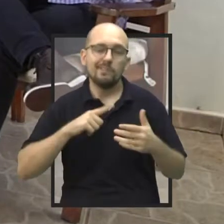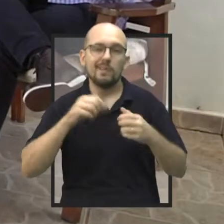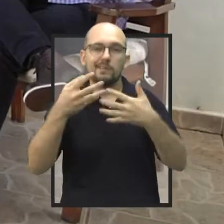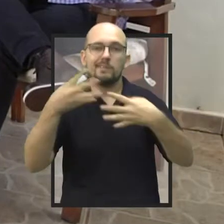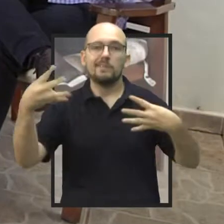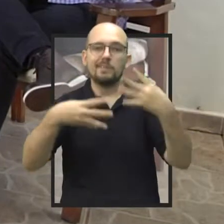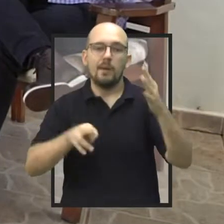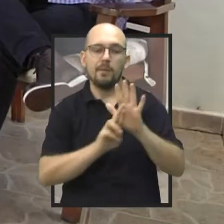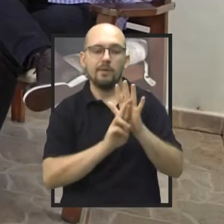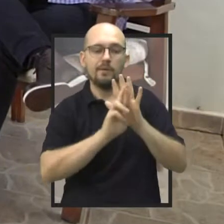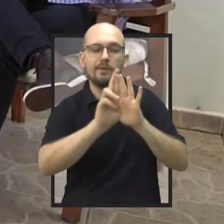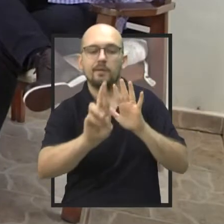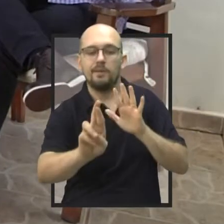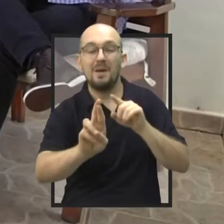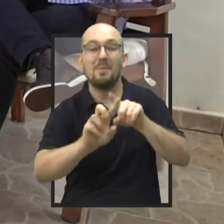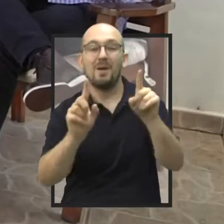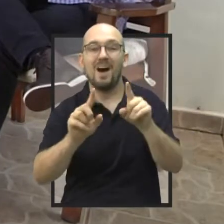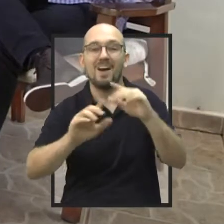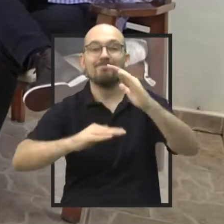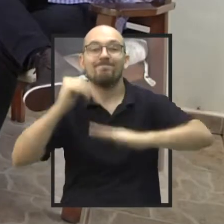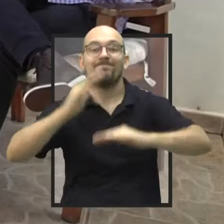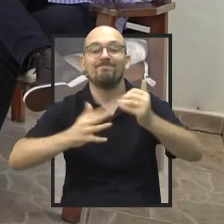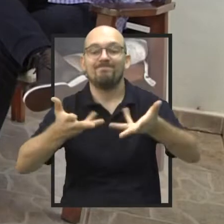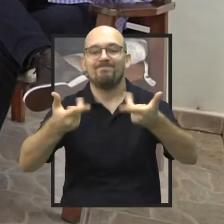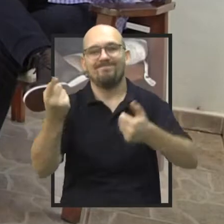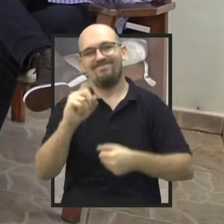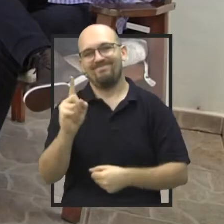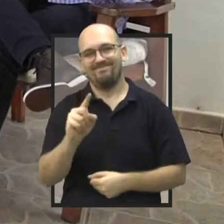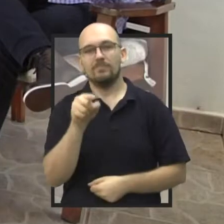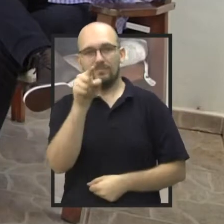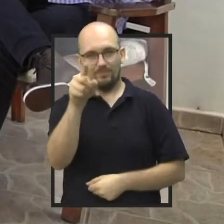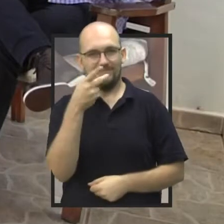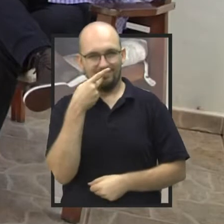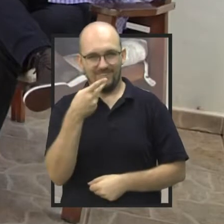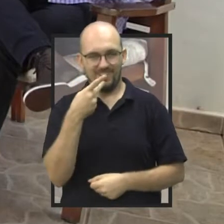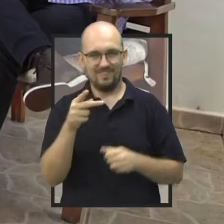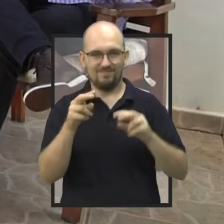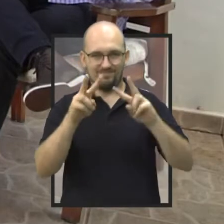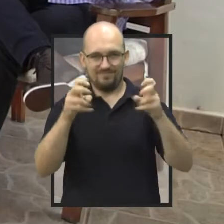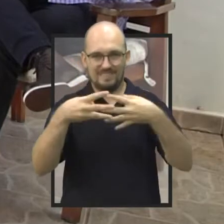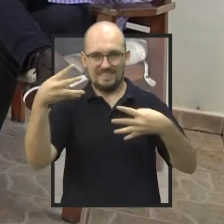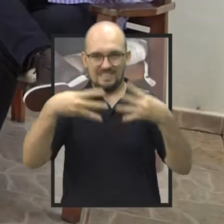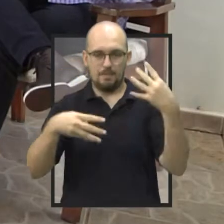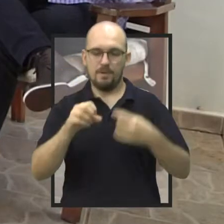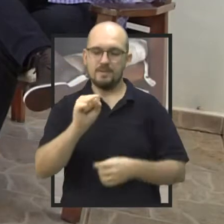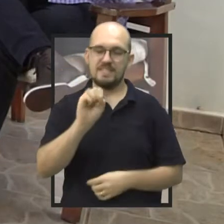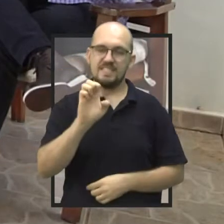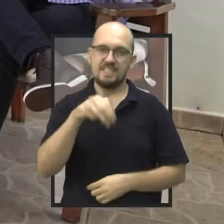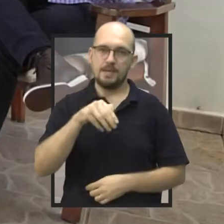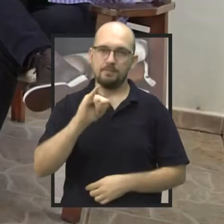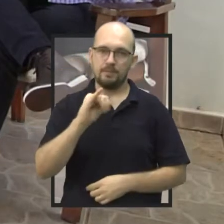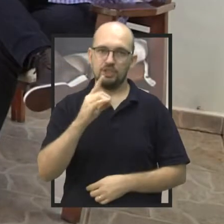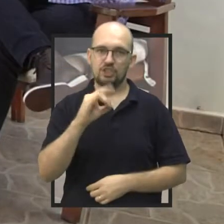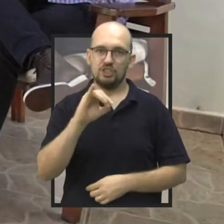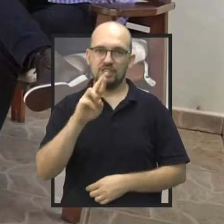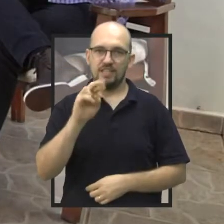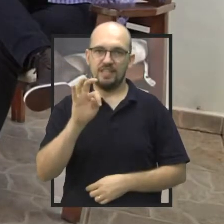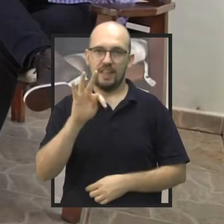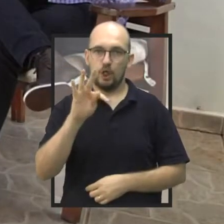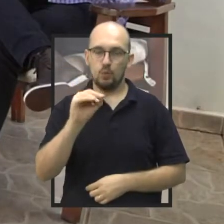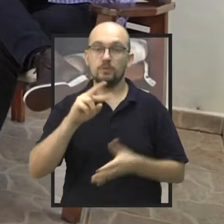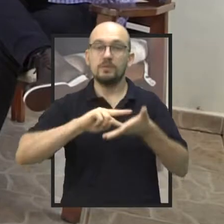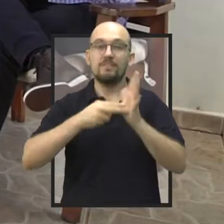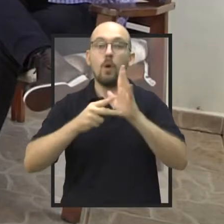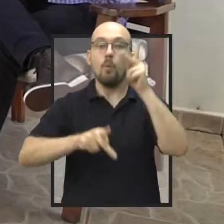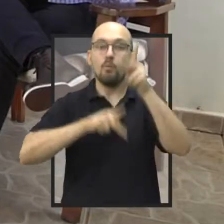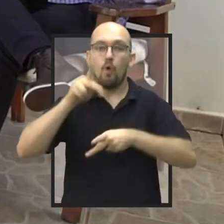nos representa. E no regime semidireto pregado pelo senhor nesta obra, seria uma forma do povo exercer de fato o seu